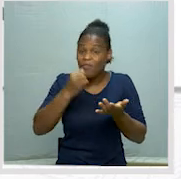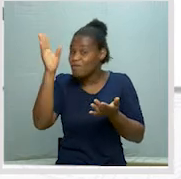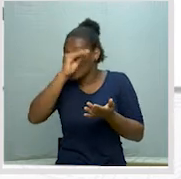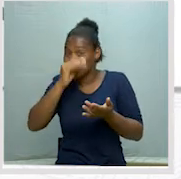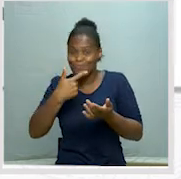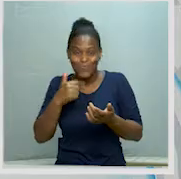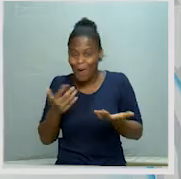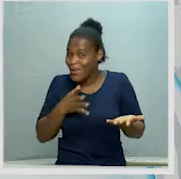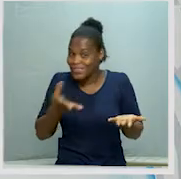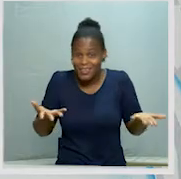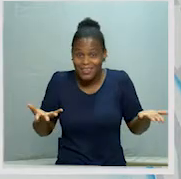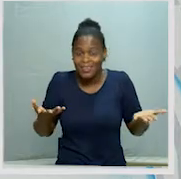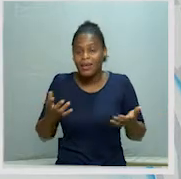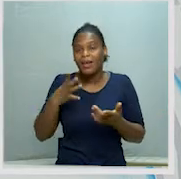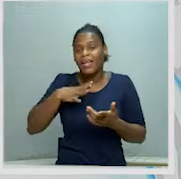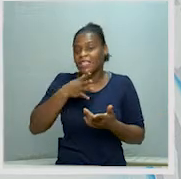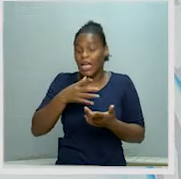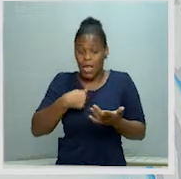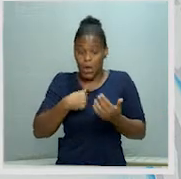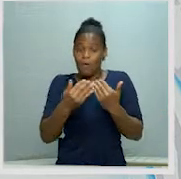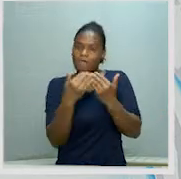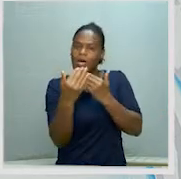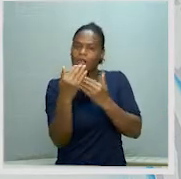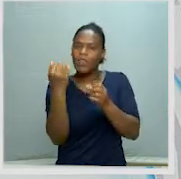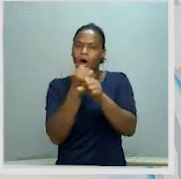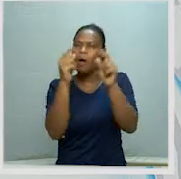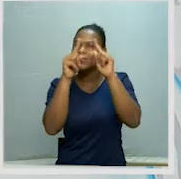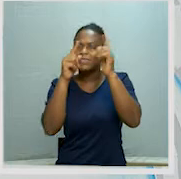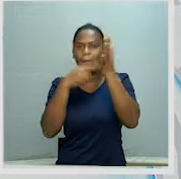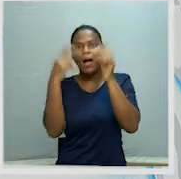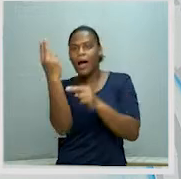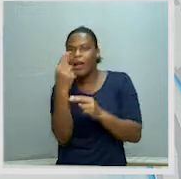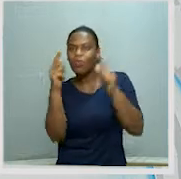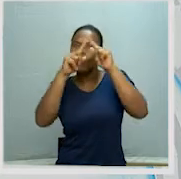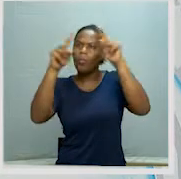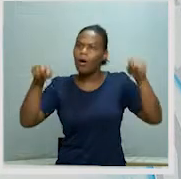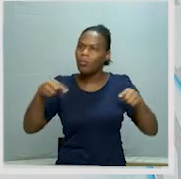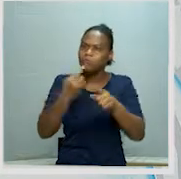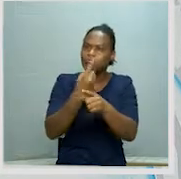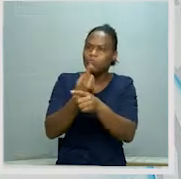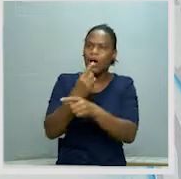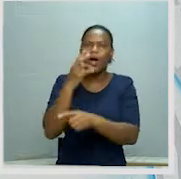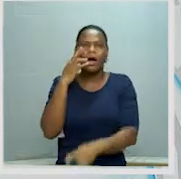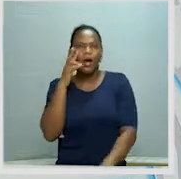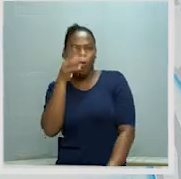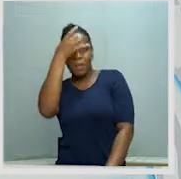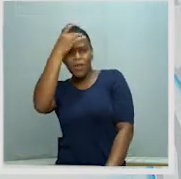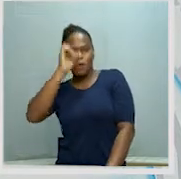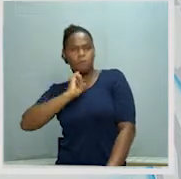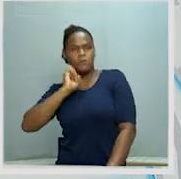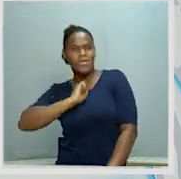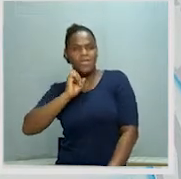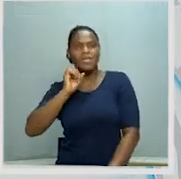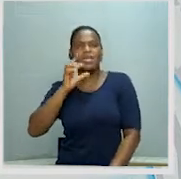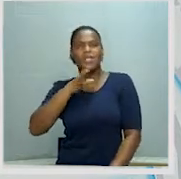ou falsas. Significa que eu, perante a obra de arte, faço um juízo ou eu emito uma